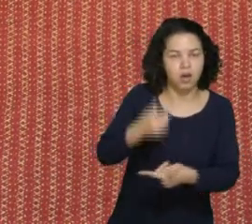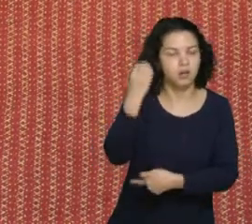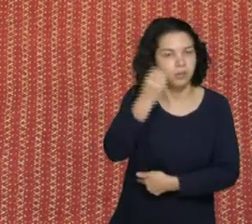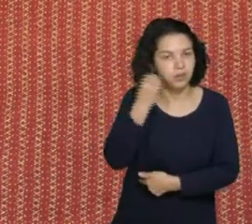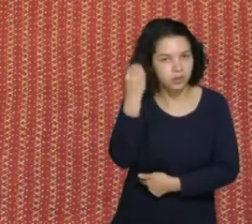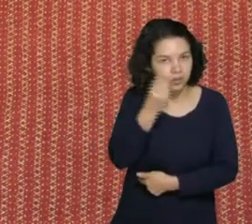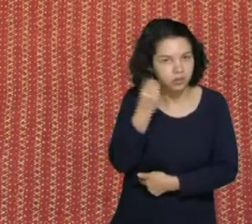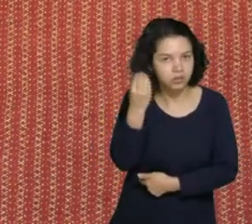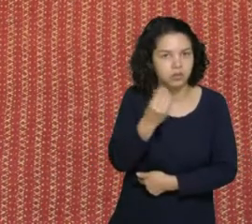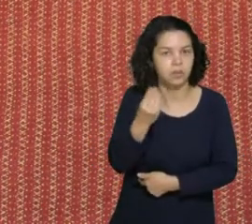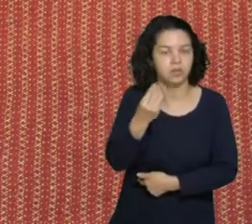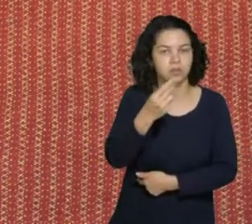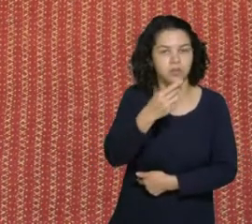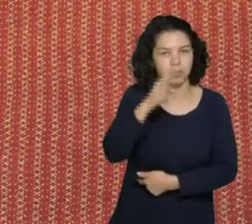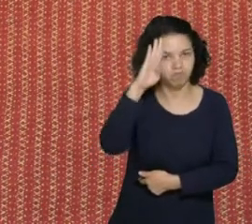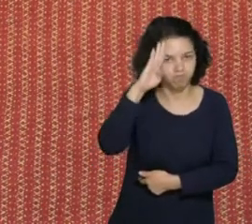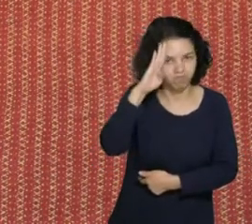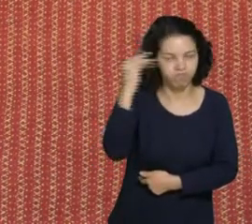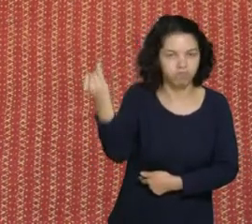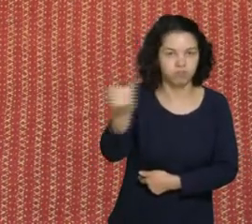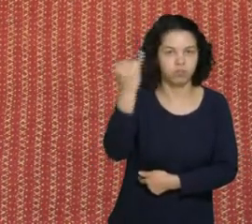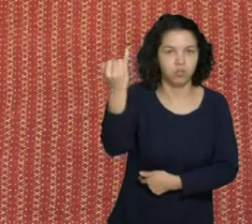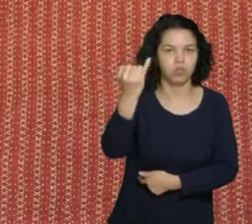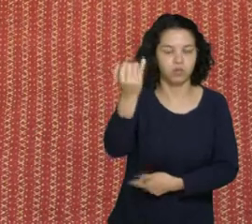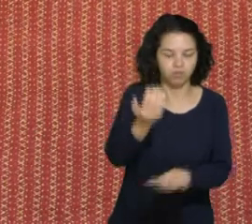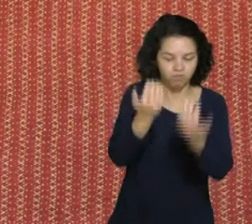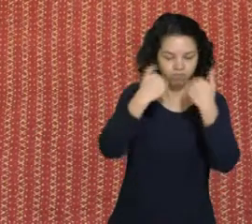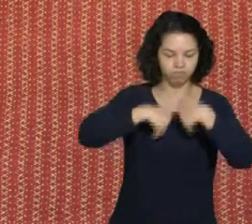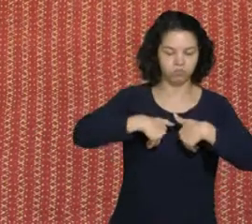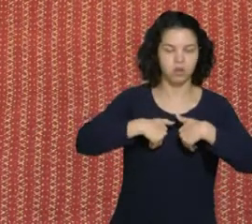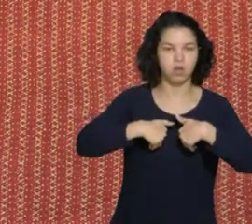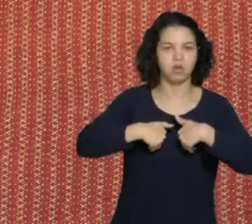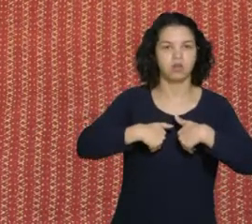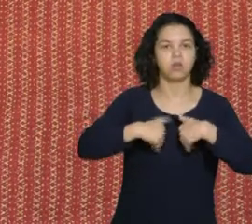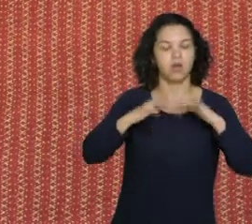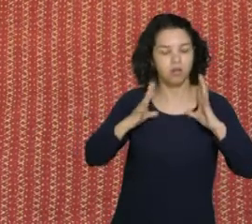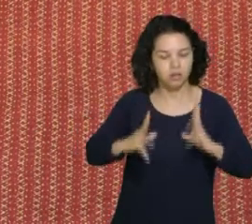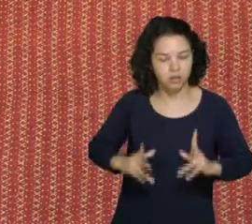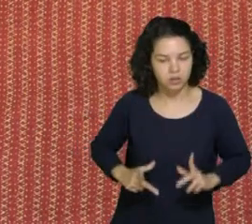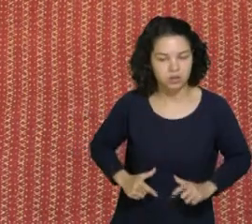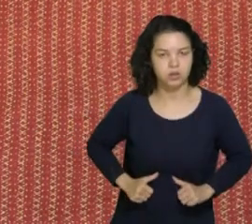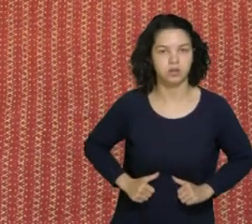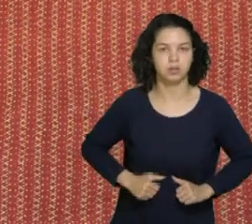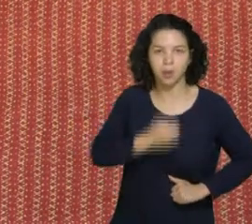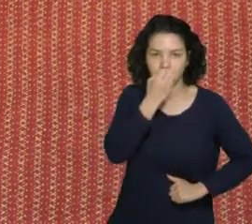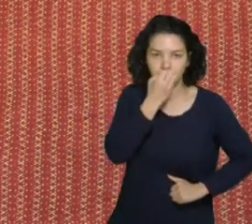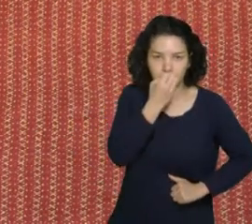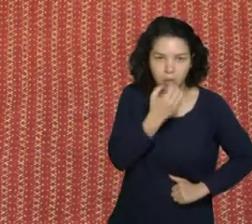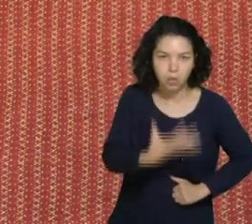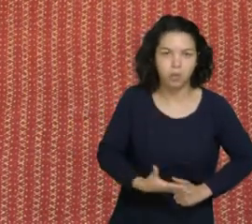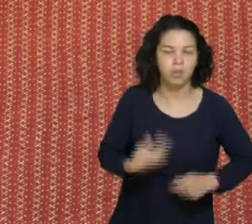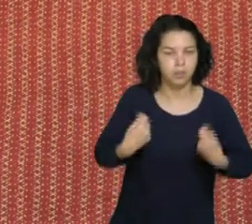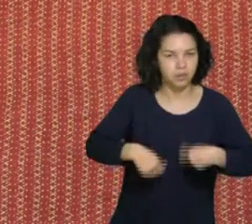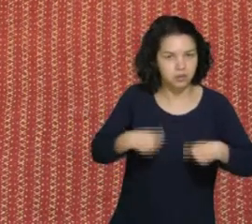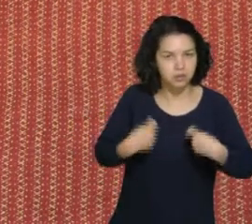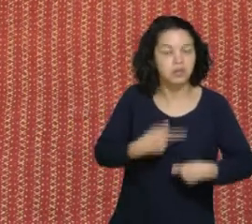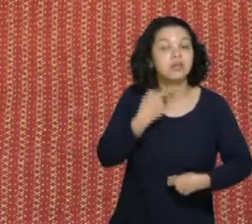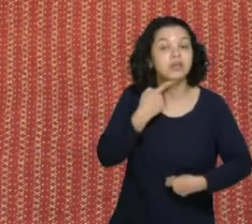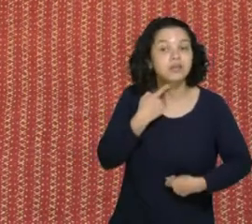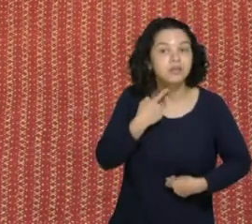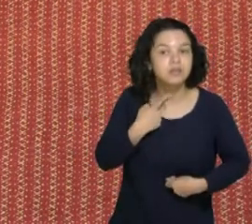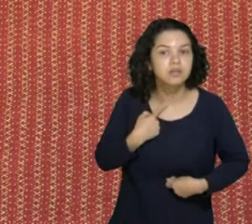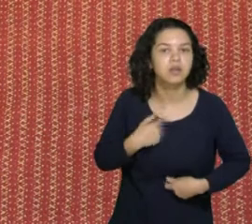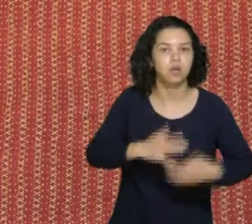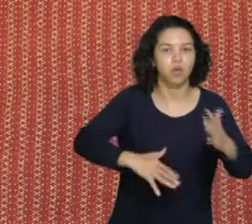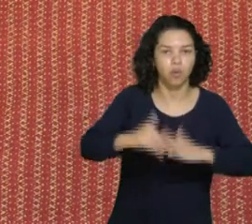vai escolher Mas isso é fundamental ter uma alma boa uma alma limpa uma alma pura e essa predisposição a fazer o bem Como disse né